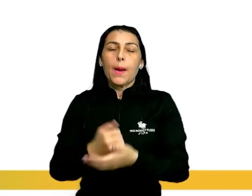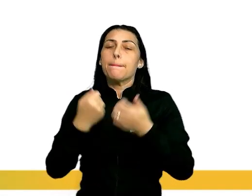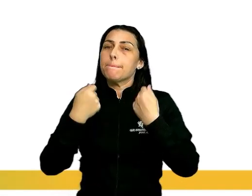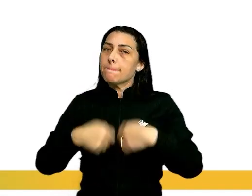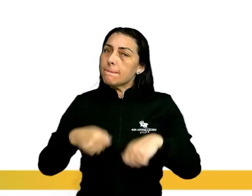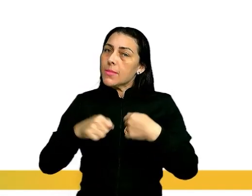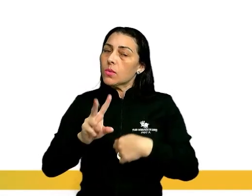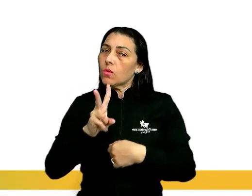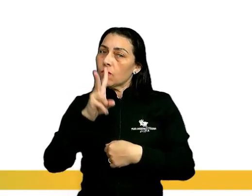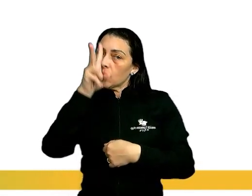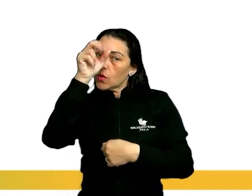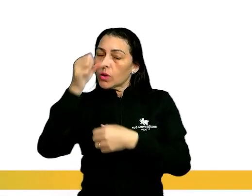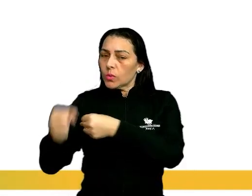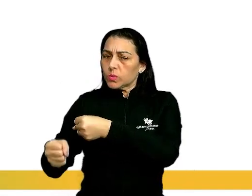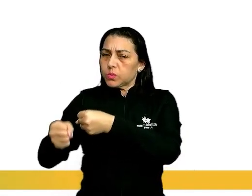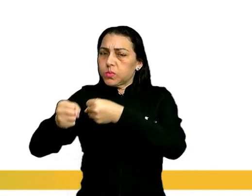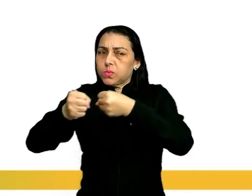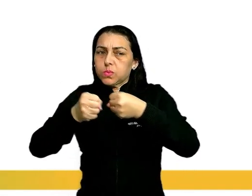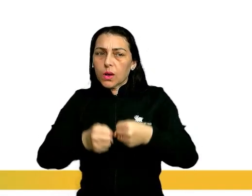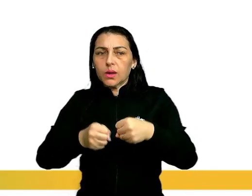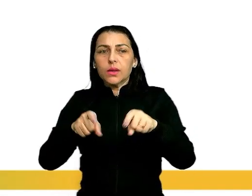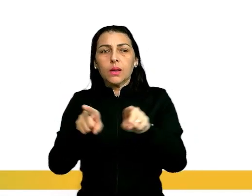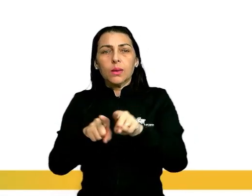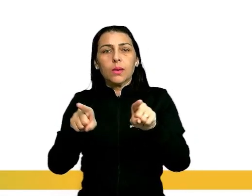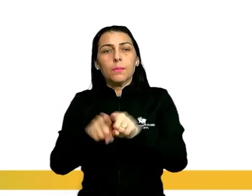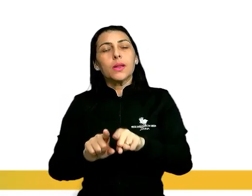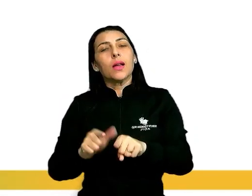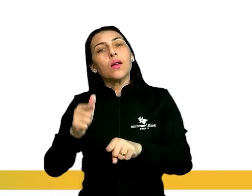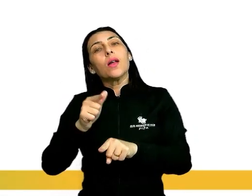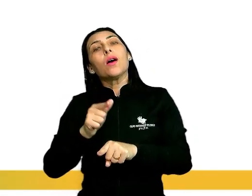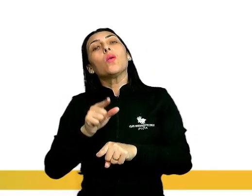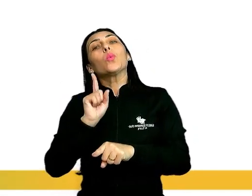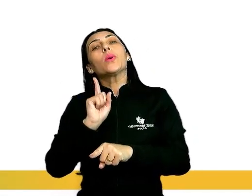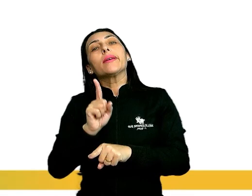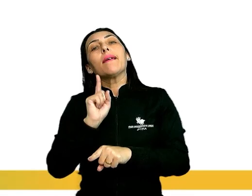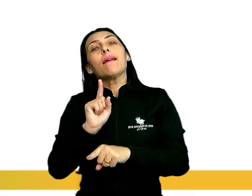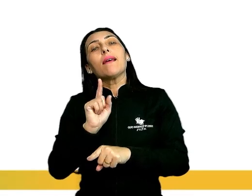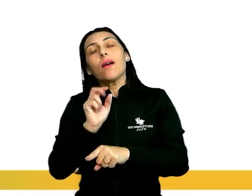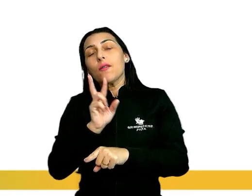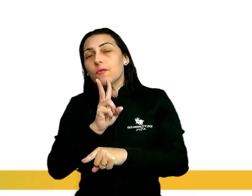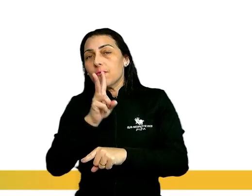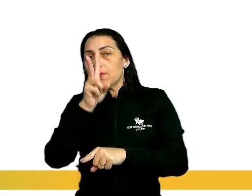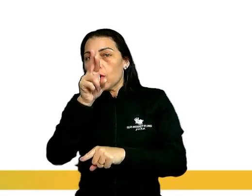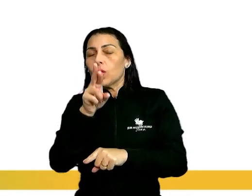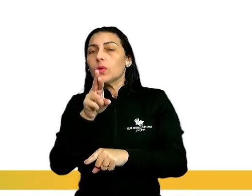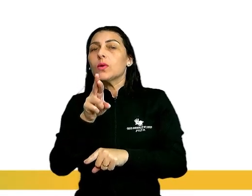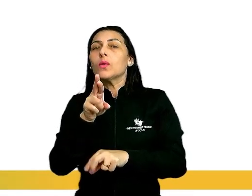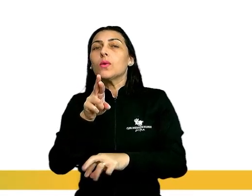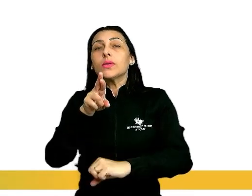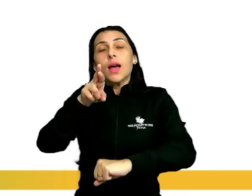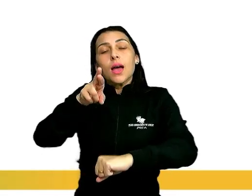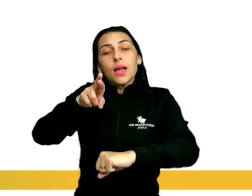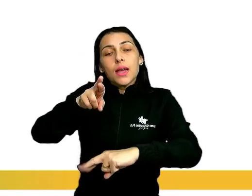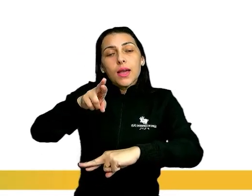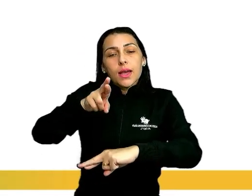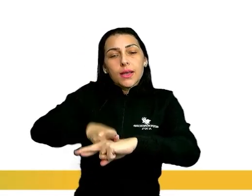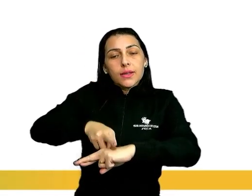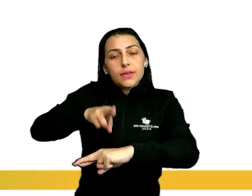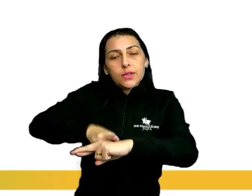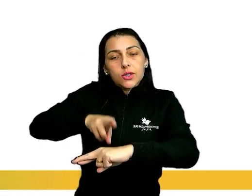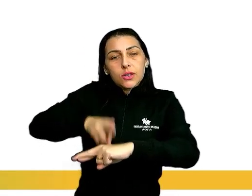precisar de uma força potente e na outra extremidade ou dependendo do tipo de máquina da alavanca vai ter uma força